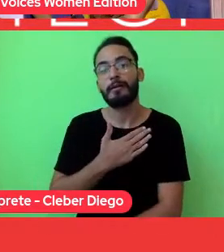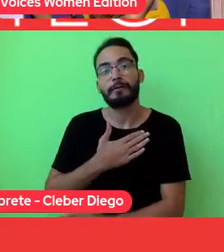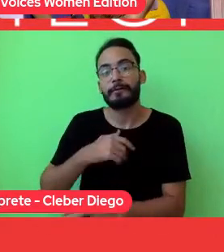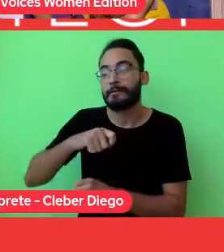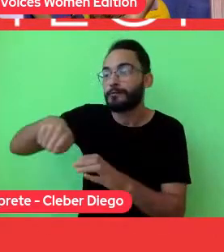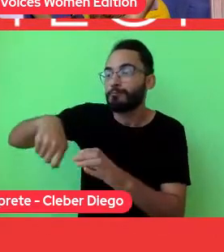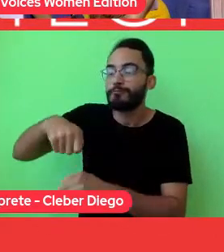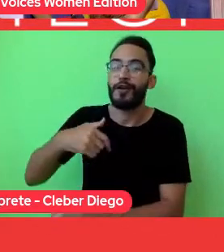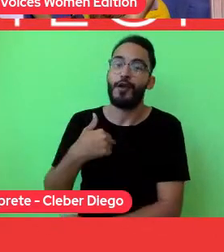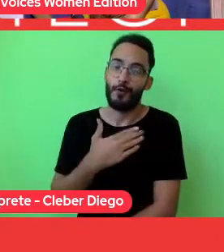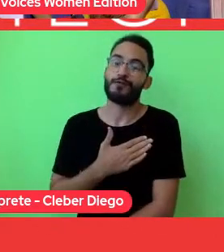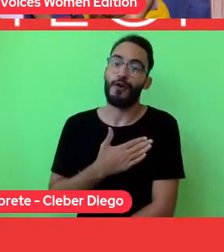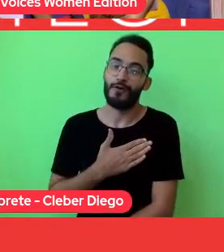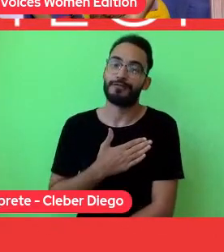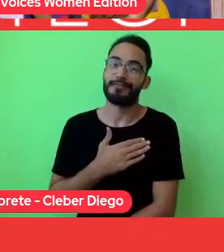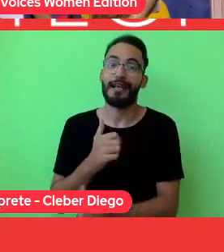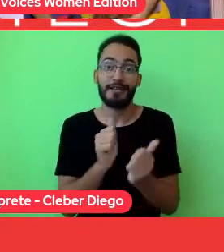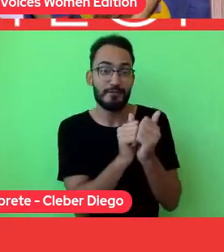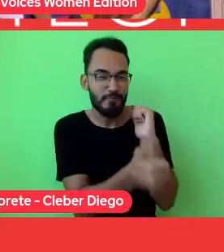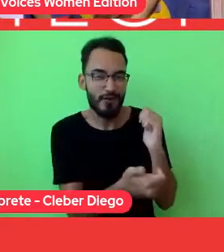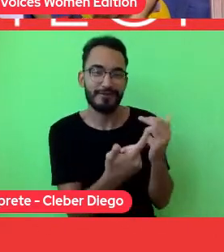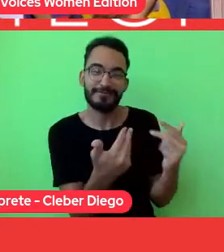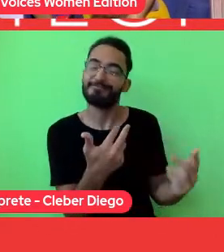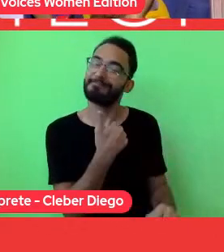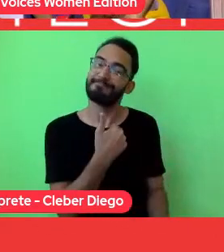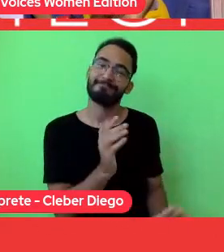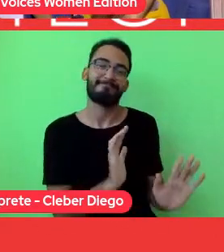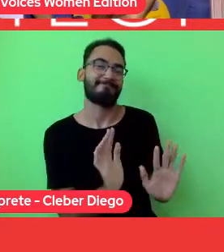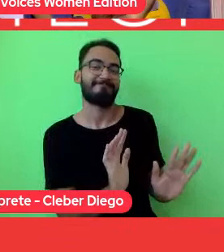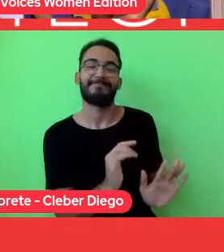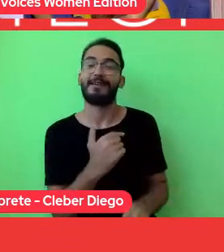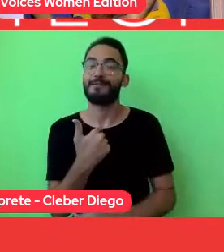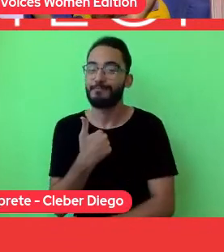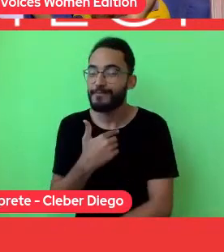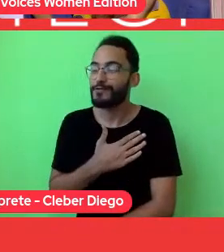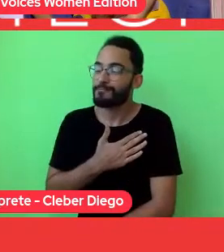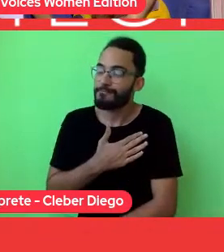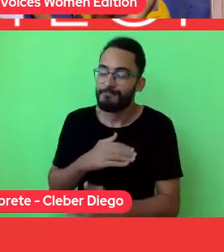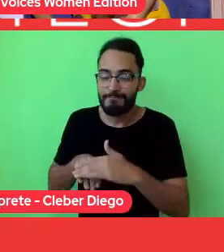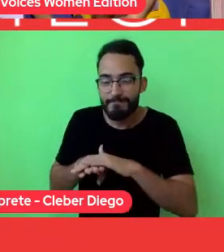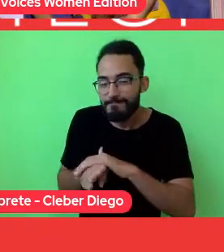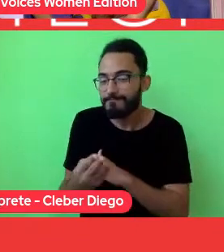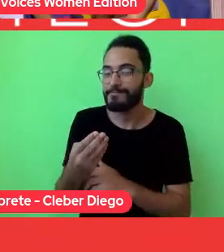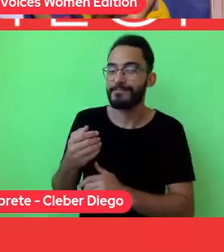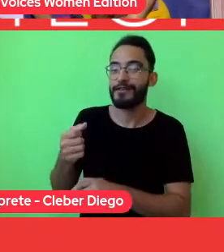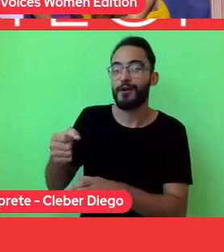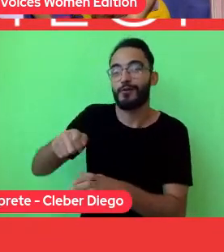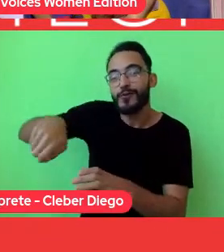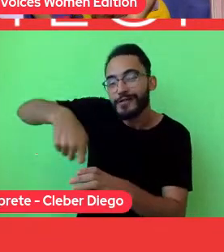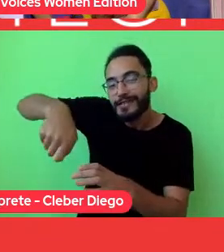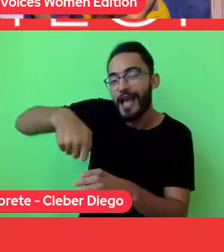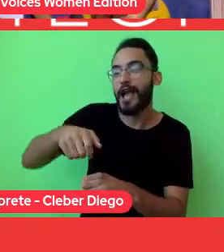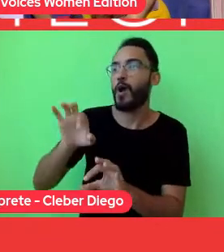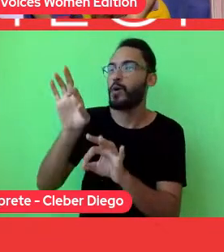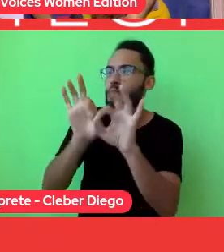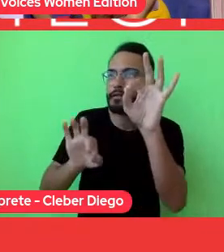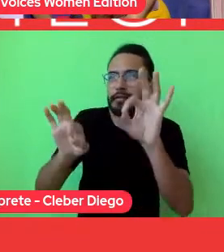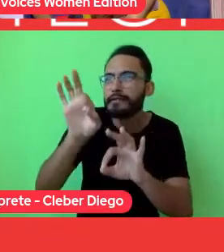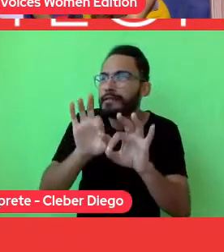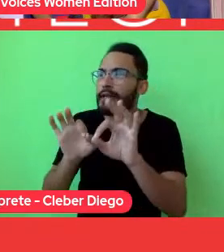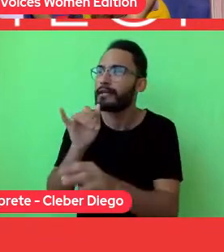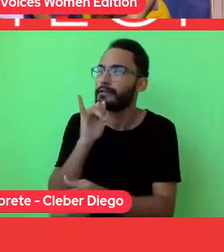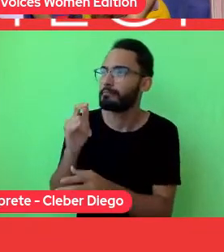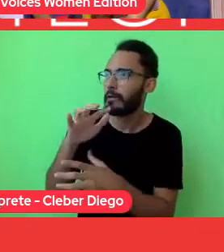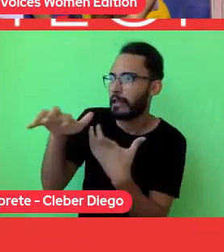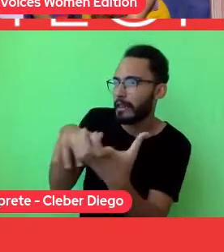mulher esportista que nem a Silvia e a Sola. Meu hobby é cozinhar e eu amo organizar as coisas. Então, se vocês não acreditam,